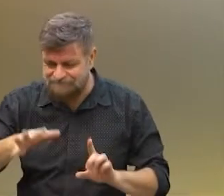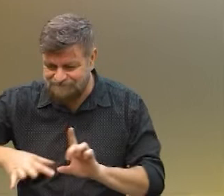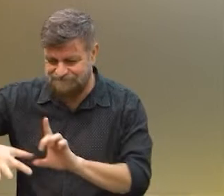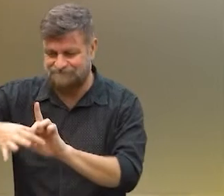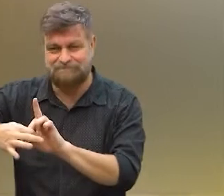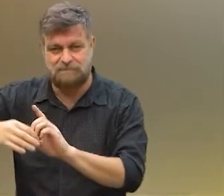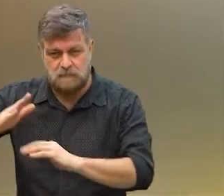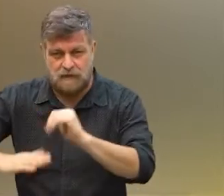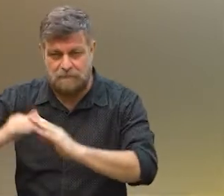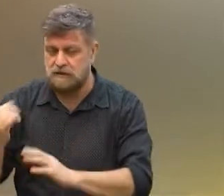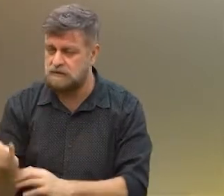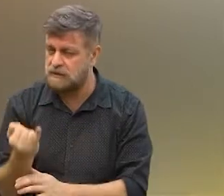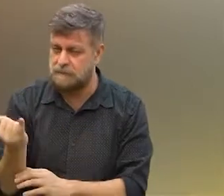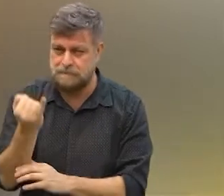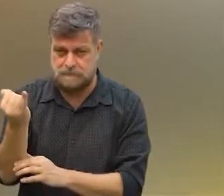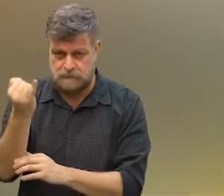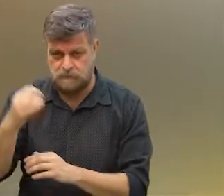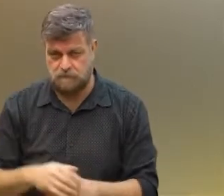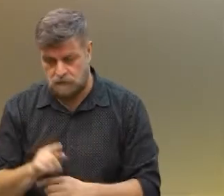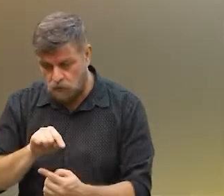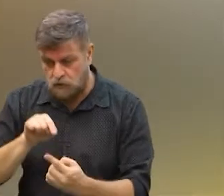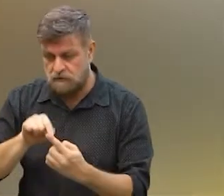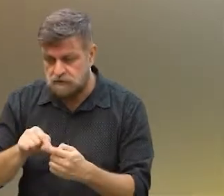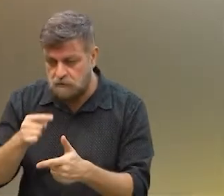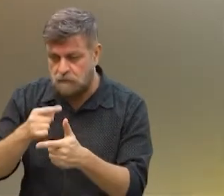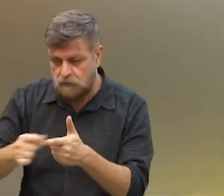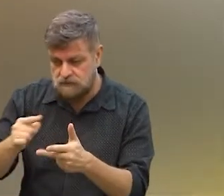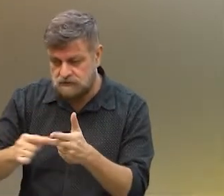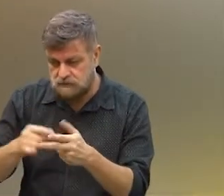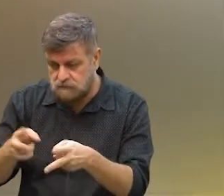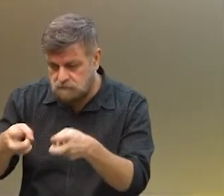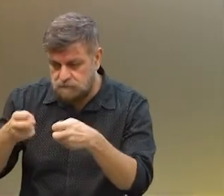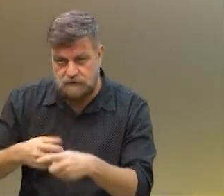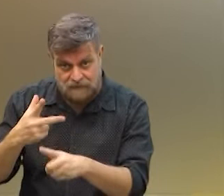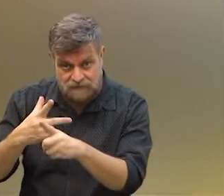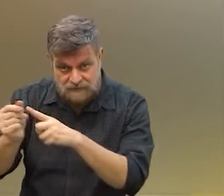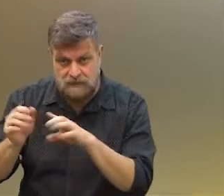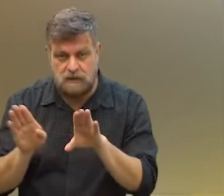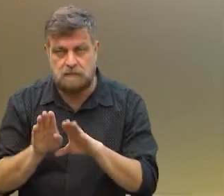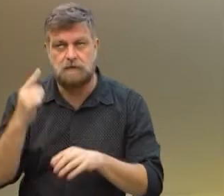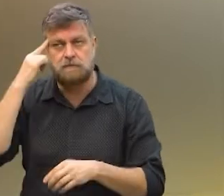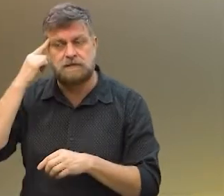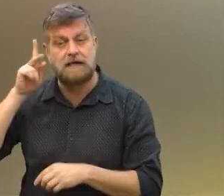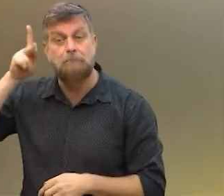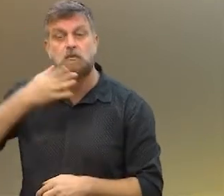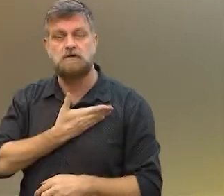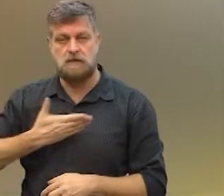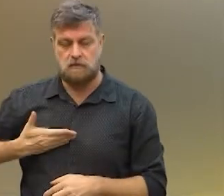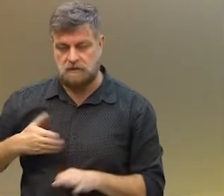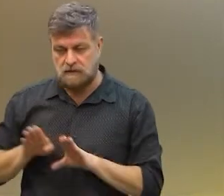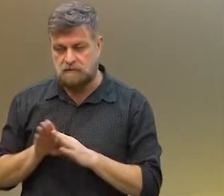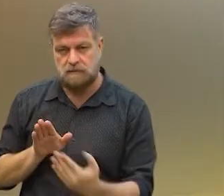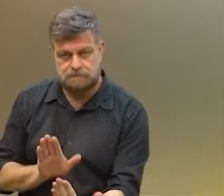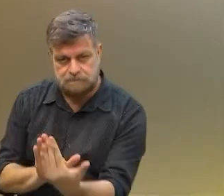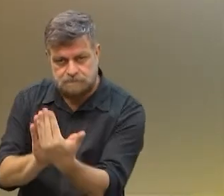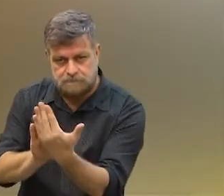realidade concreta é muito importante, tanto para ver os problemas e tentar superá-los, como também para pensar políticas públicas que tenham